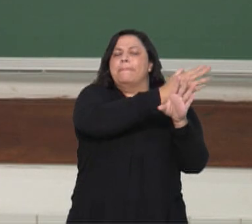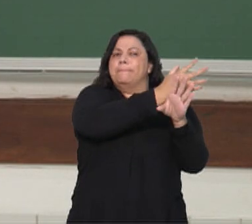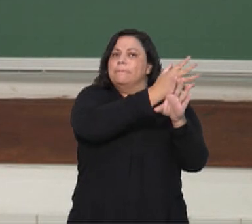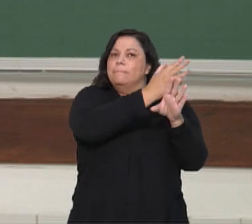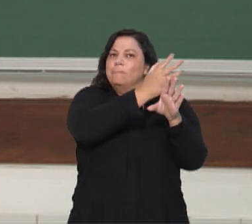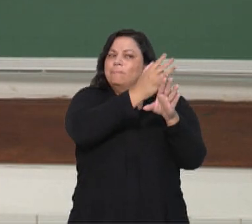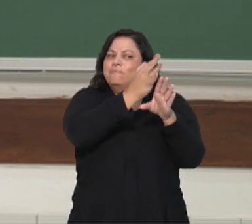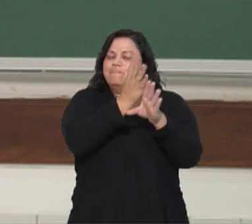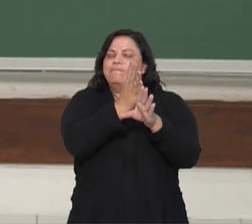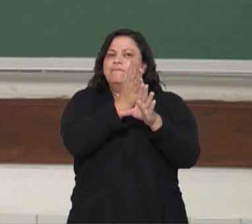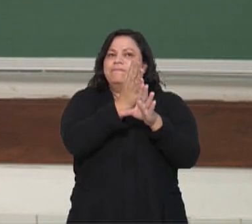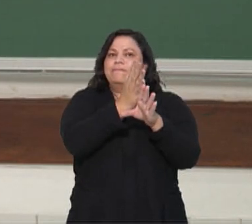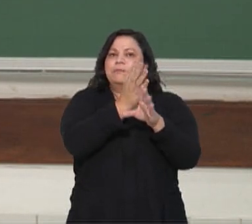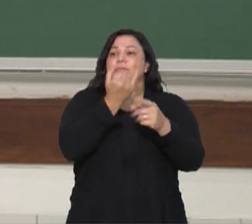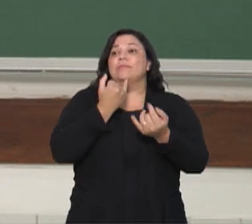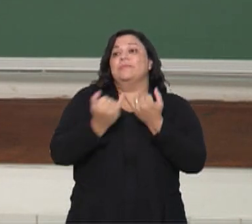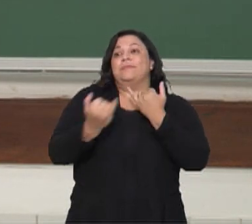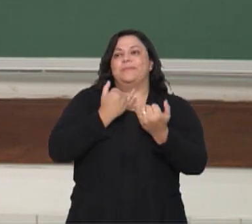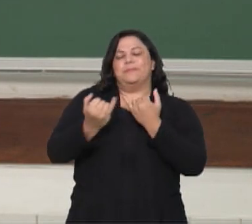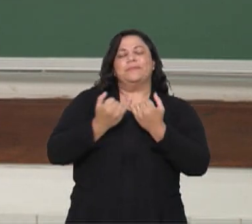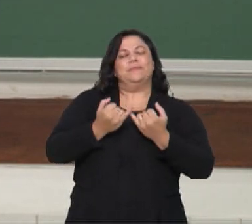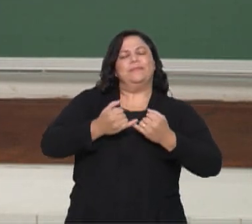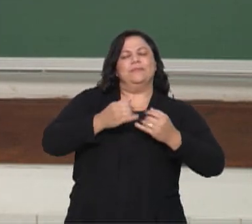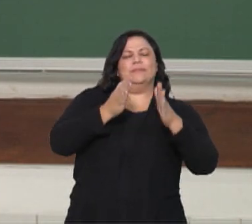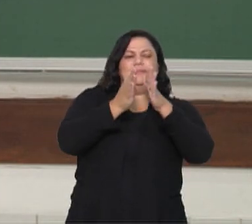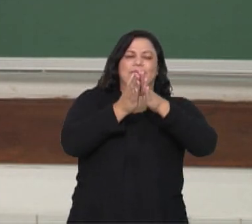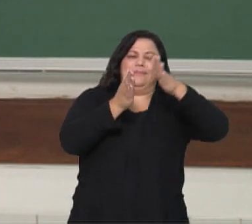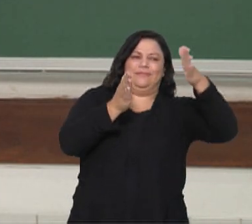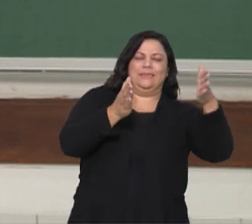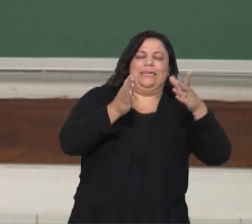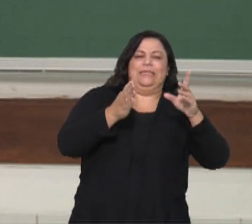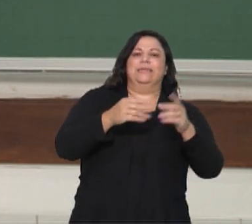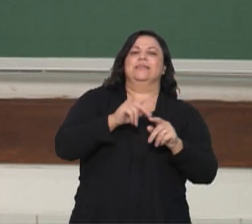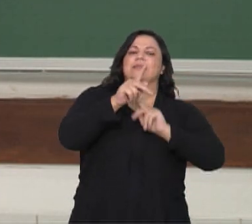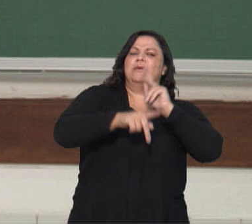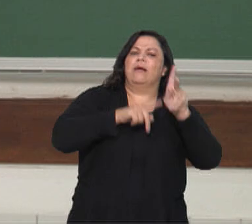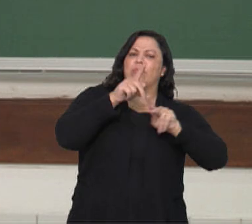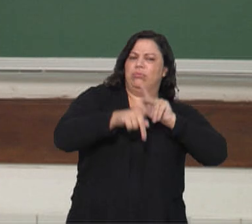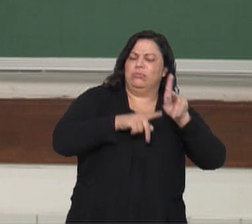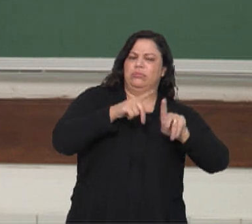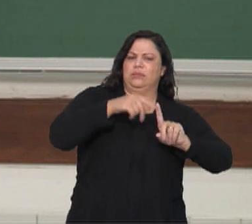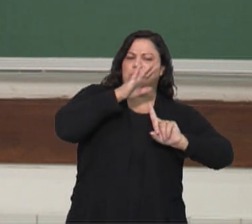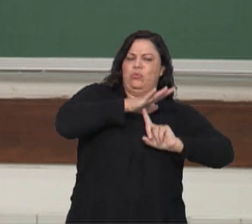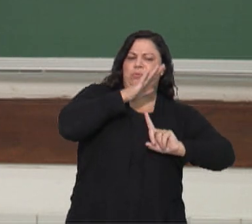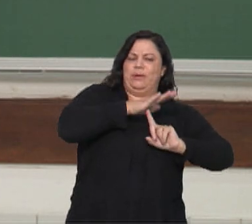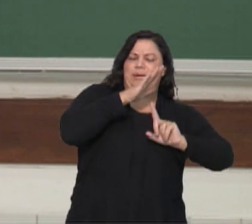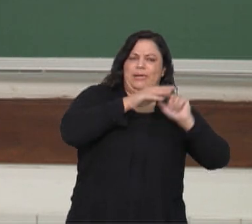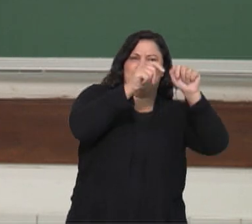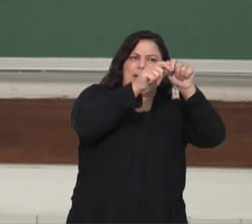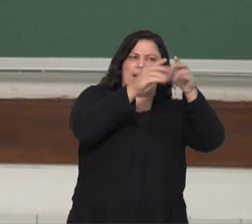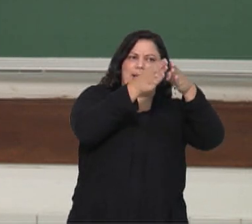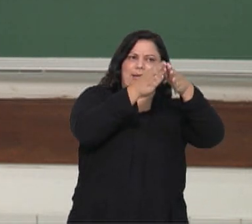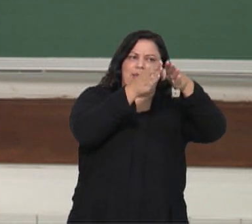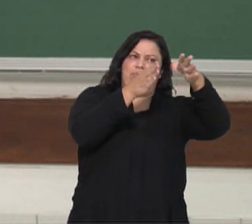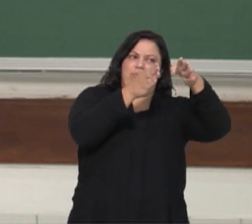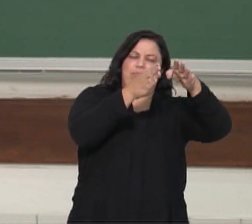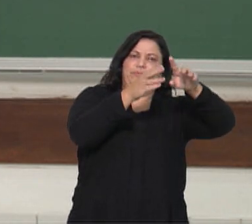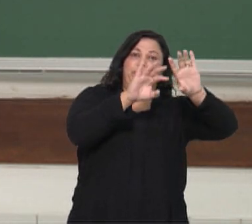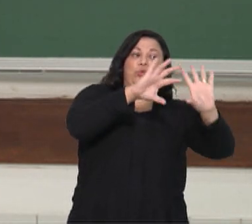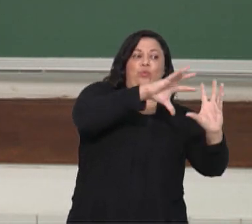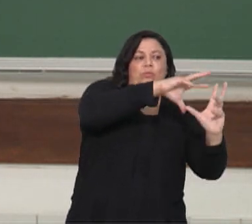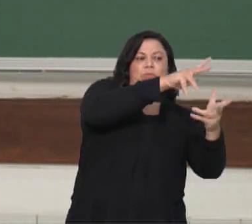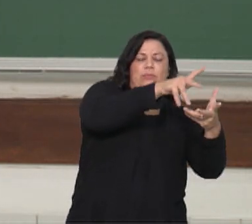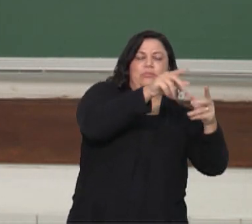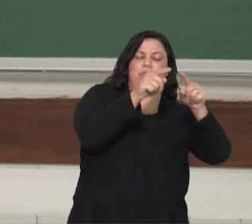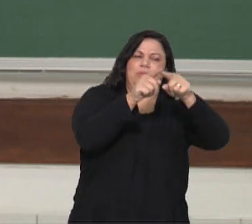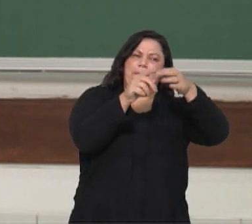Paraná distribuída no planeta. Mas depois, com a agricultura, nós multiplicamos em 30 esse número,